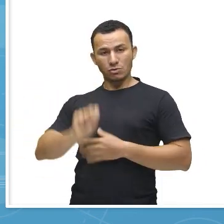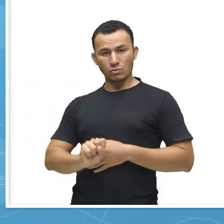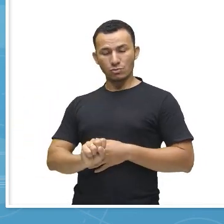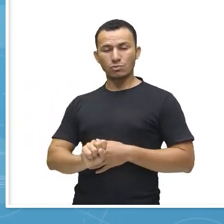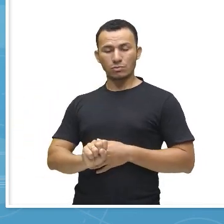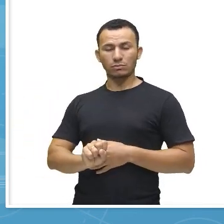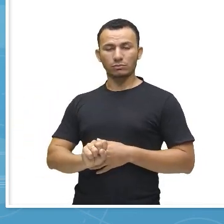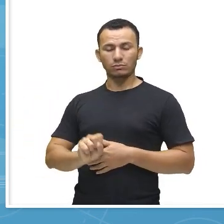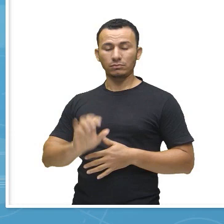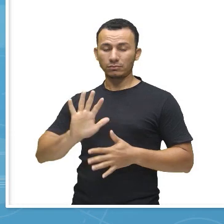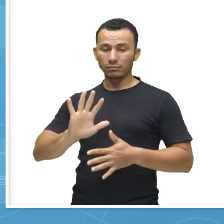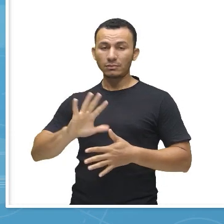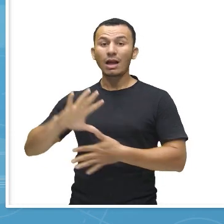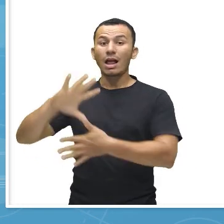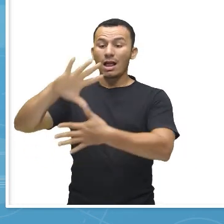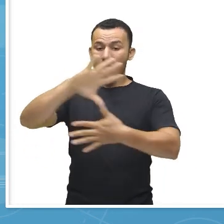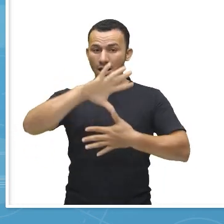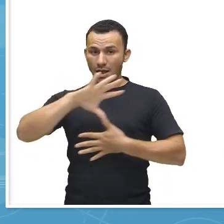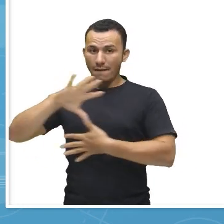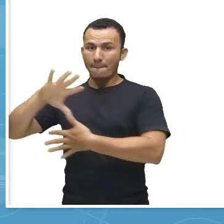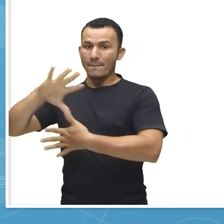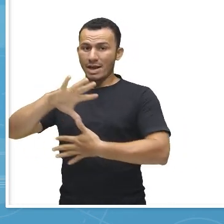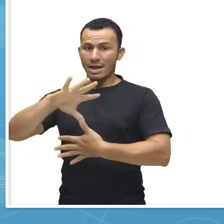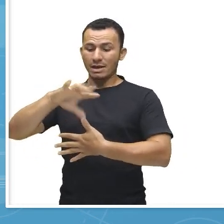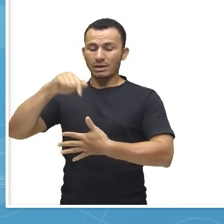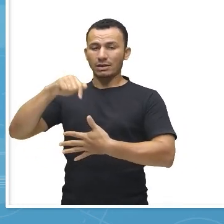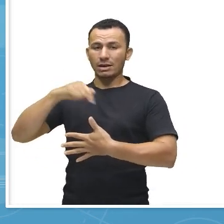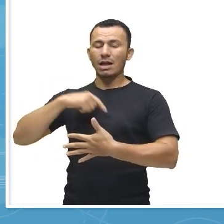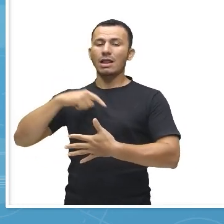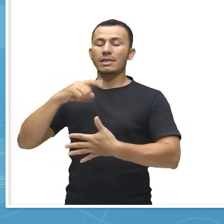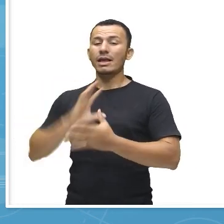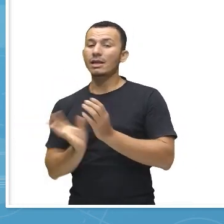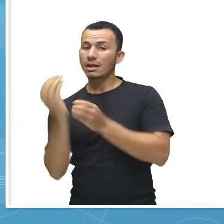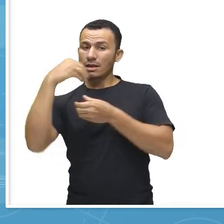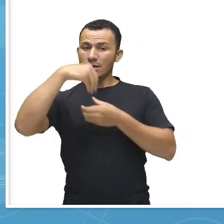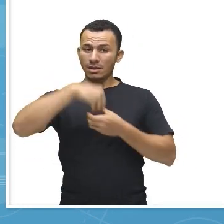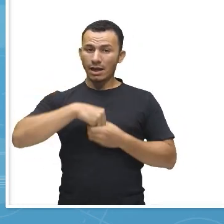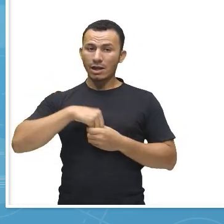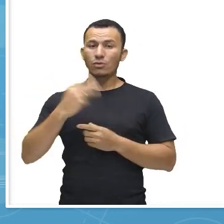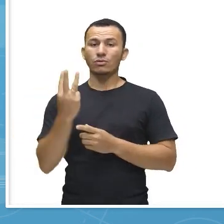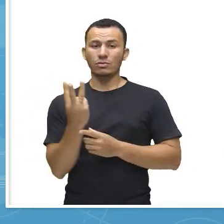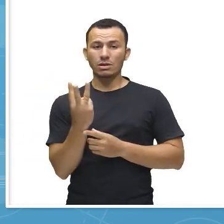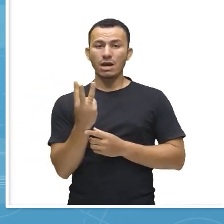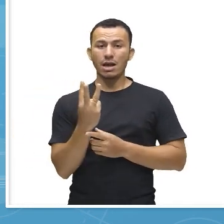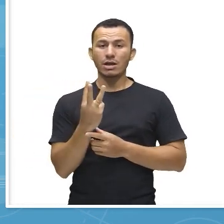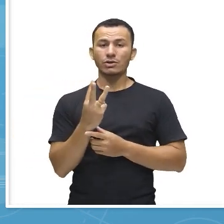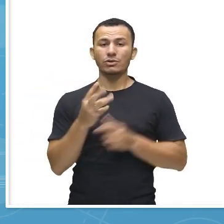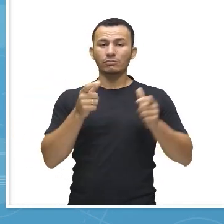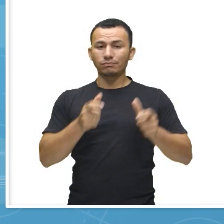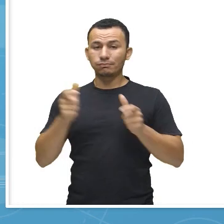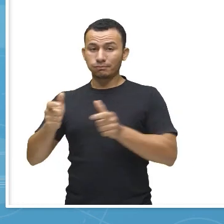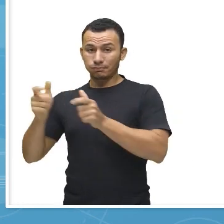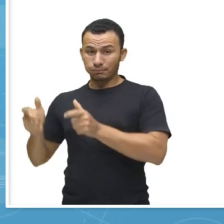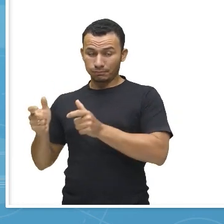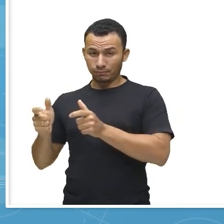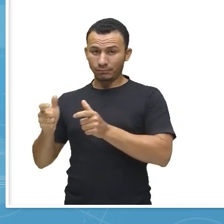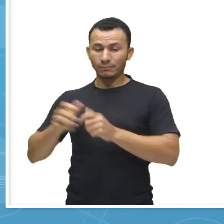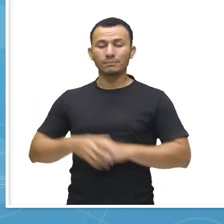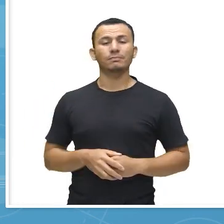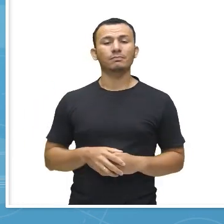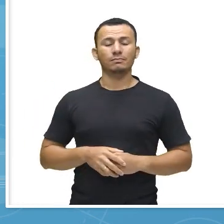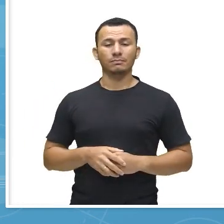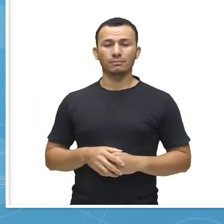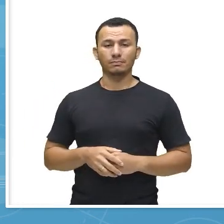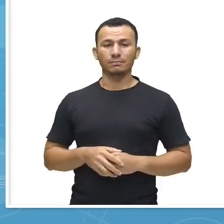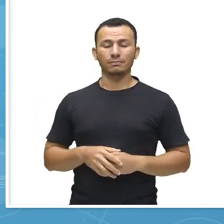continente da América, ele é subdividido em 3 grandes territórios, na qual nós vamos ter